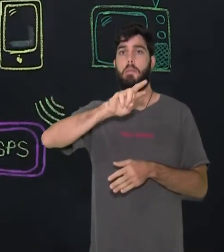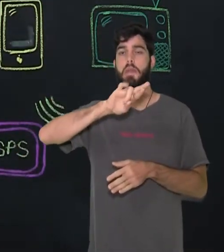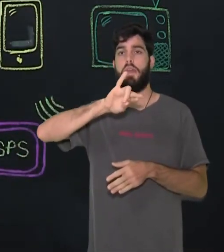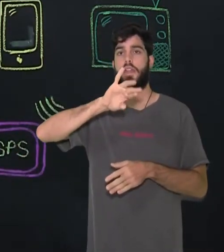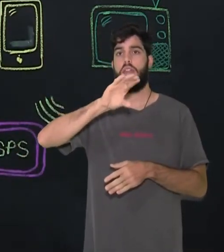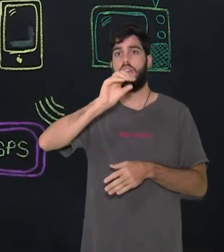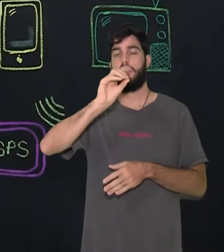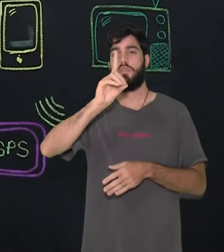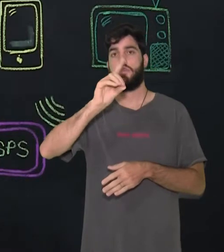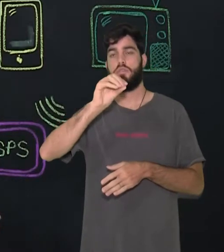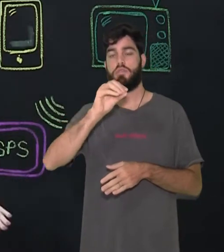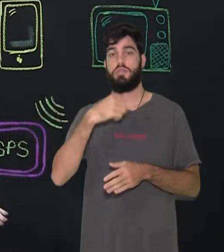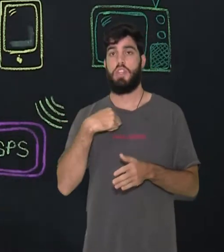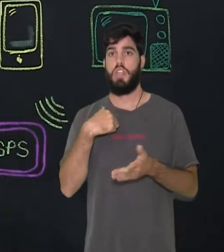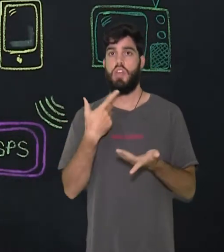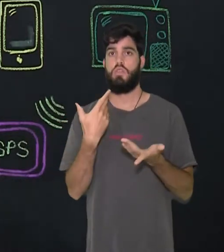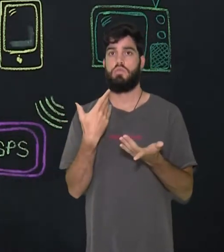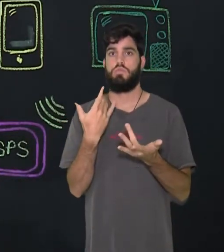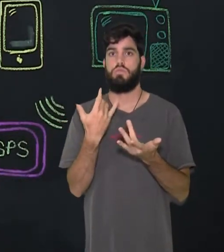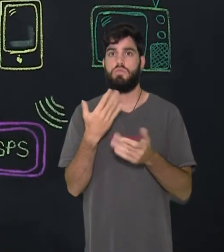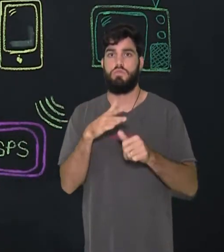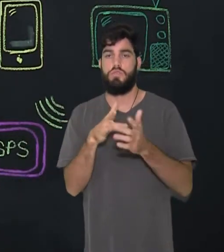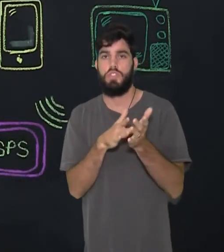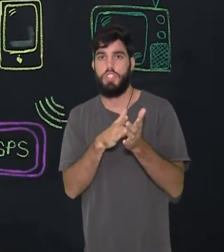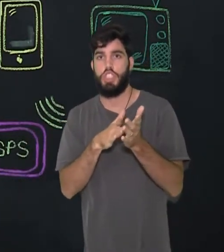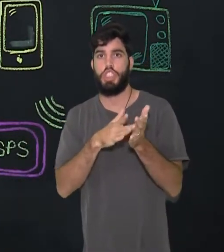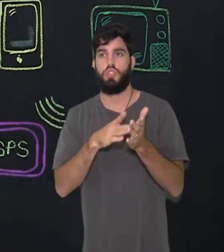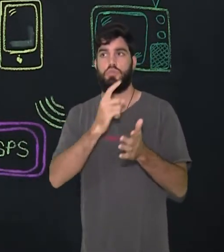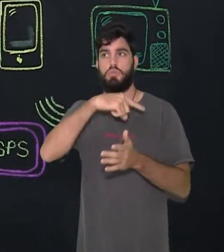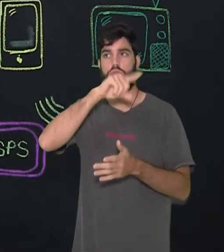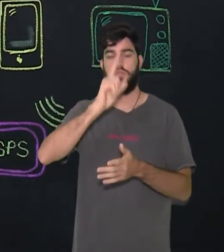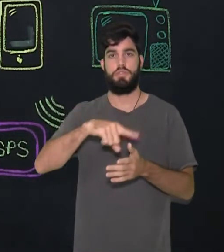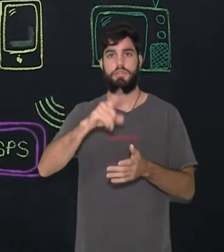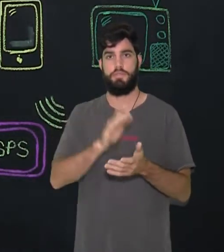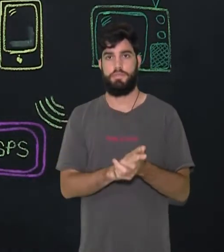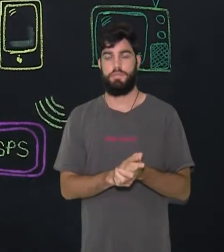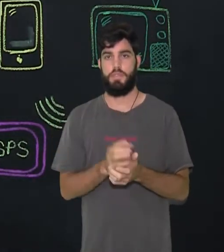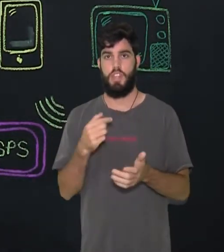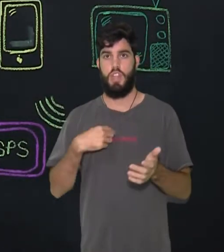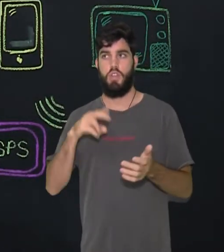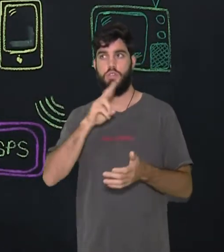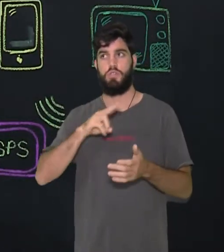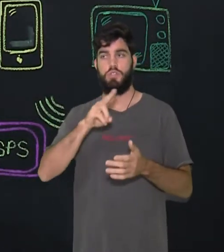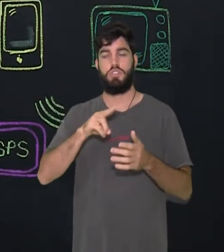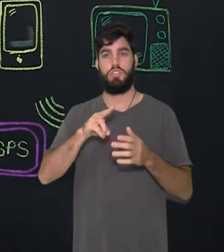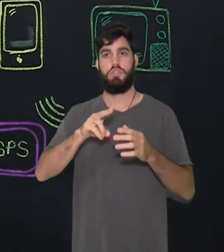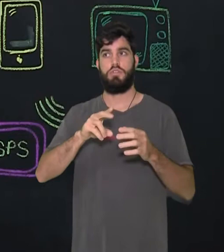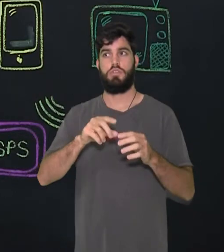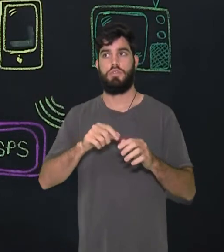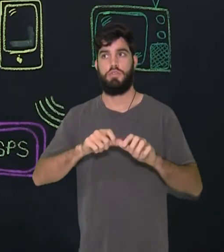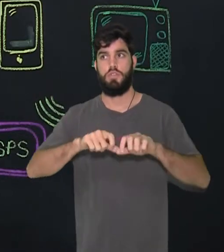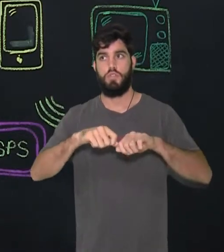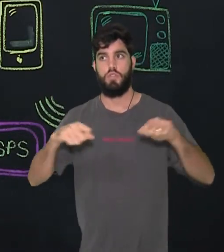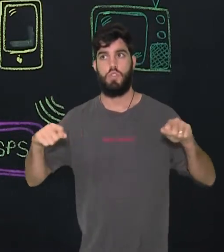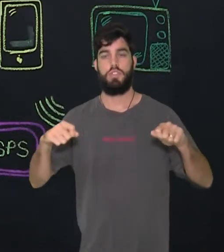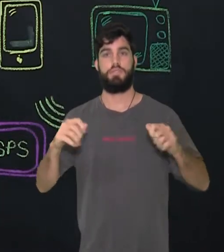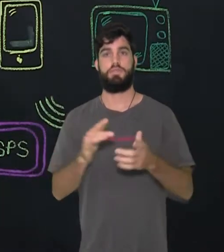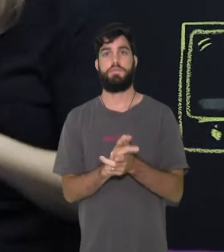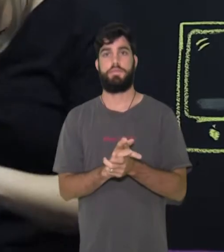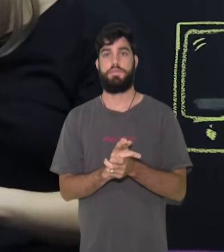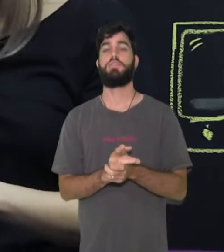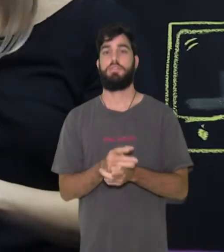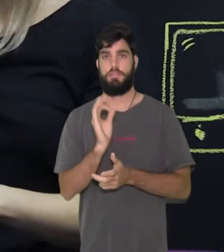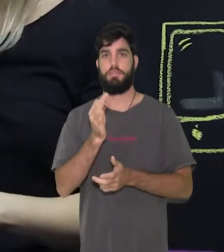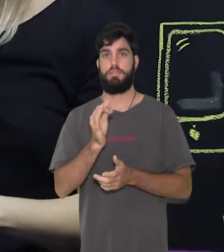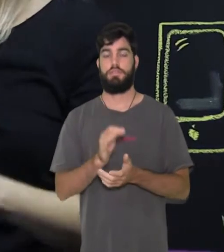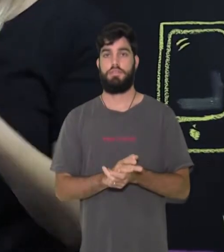simulação de uma onda com vocês. Espera lá. Tô aqui usando essa coisa maravilhosa, uma corda. Exatamente.